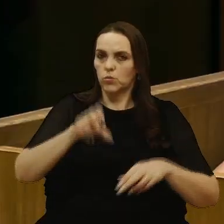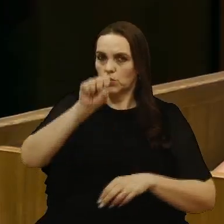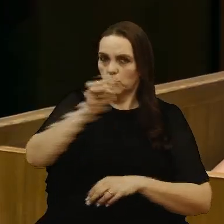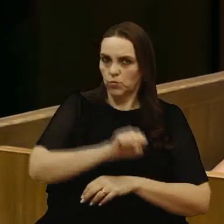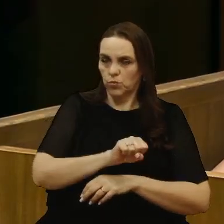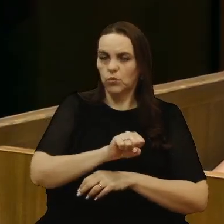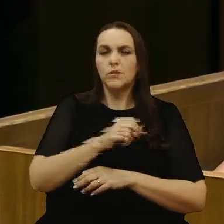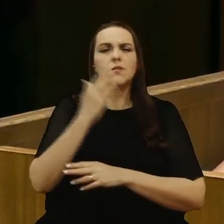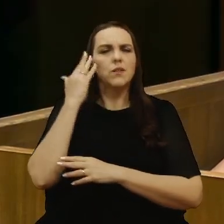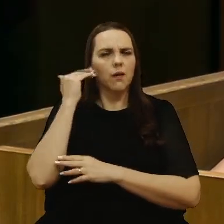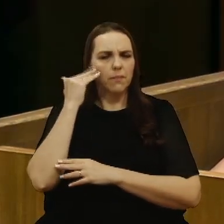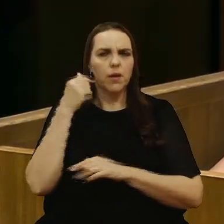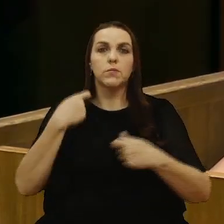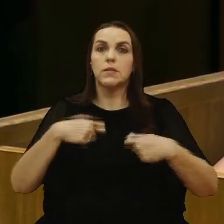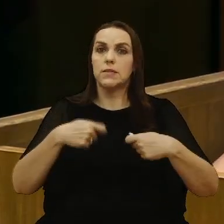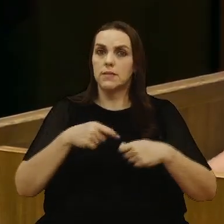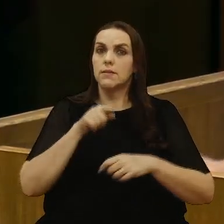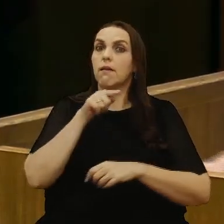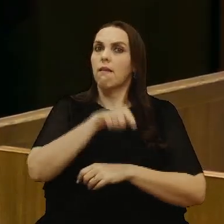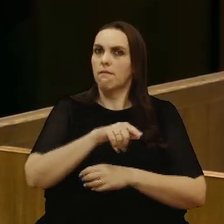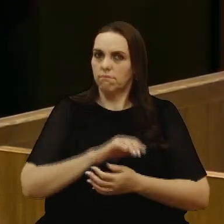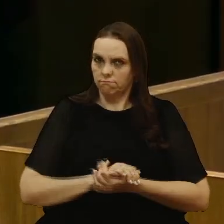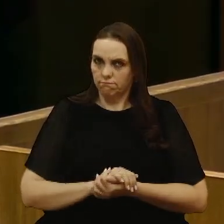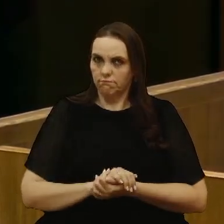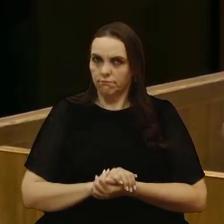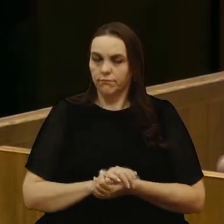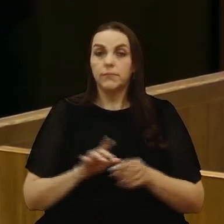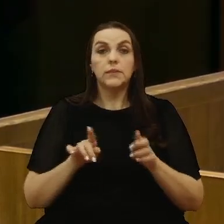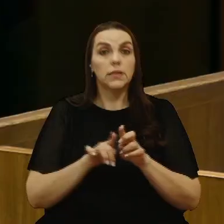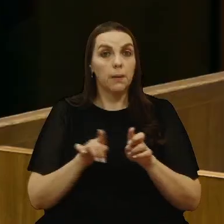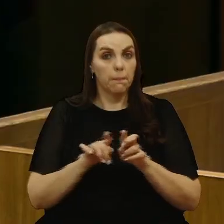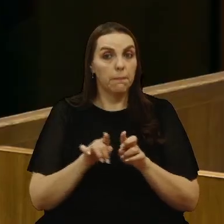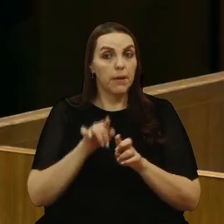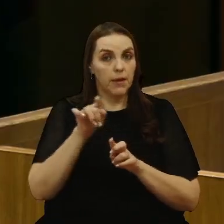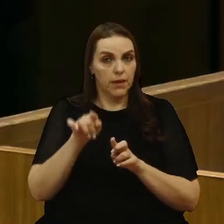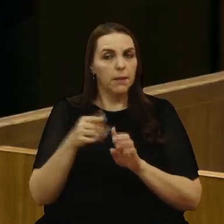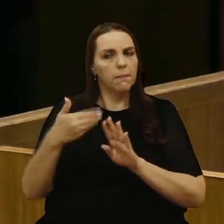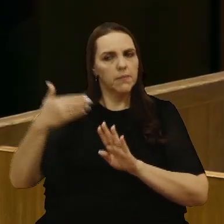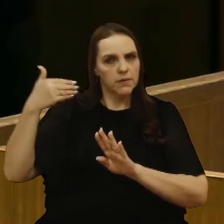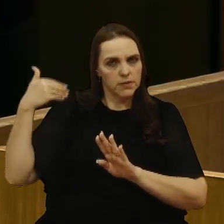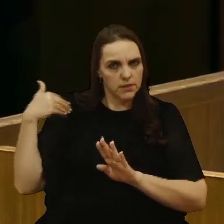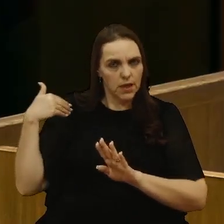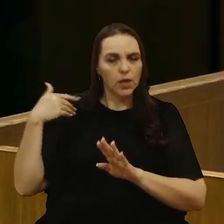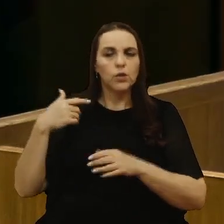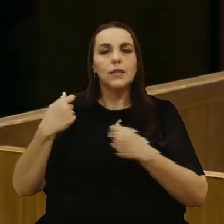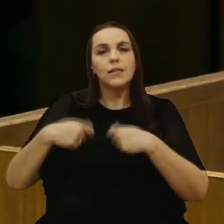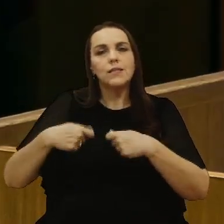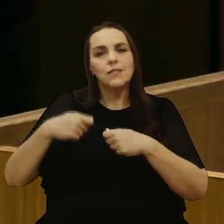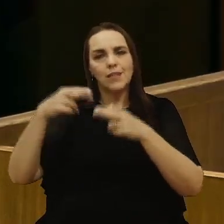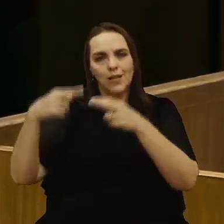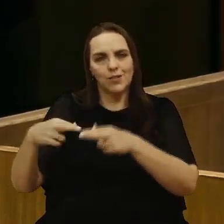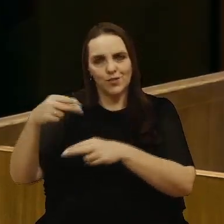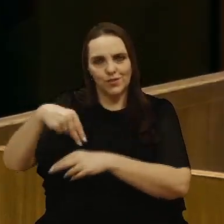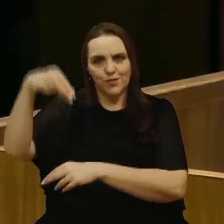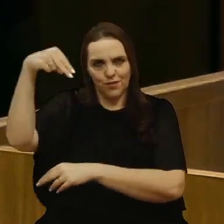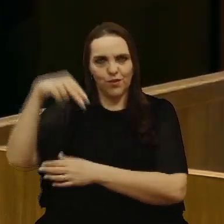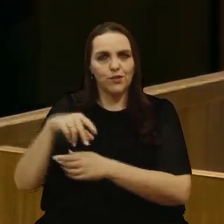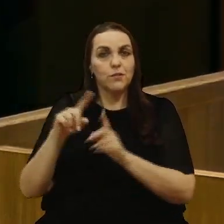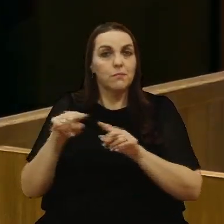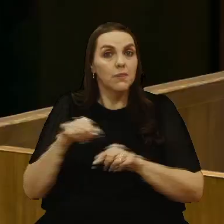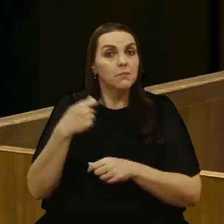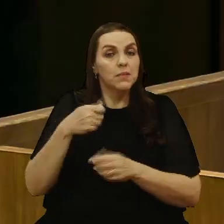sabe a necessidade de lá, assim como ali atrás foi uma necessidade da Zona Norte. Mas a gente tem